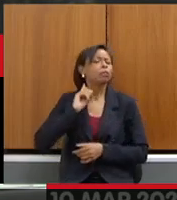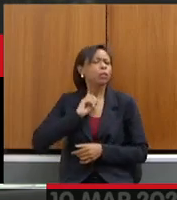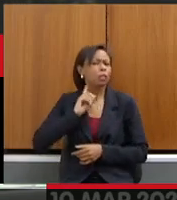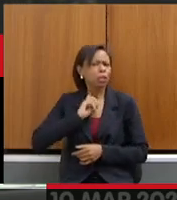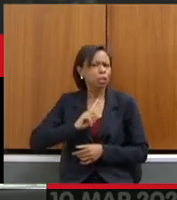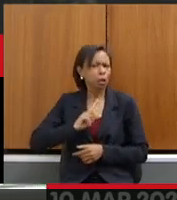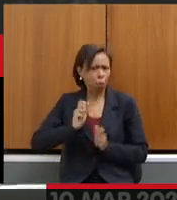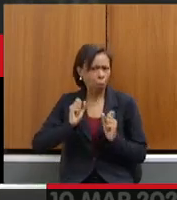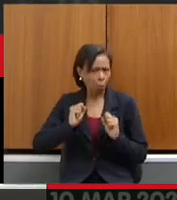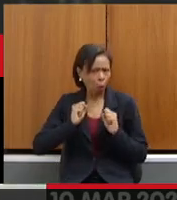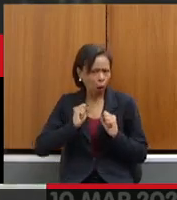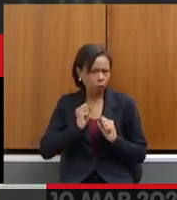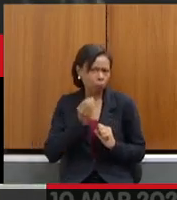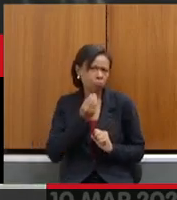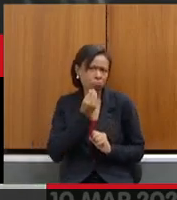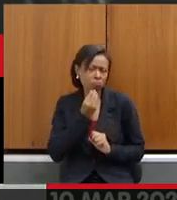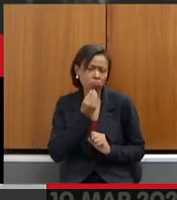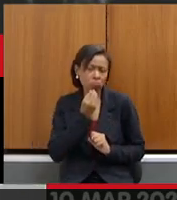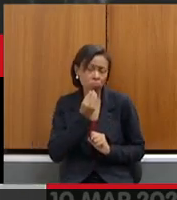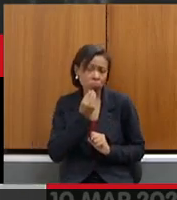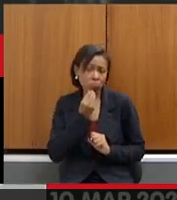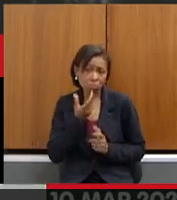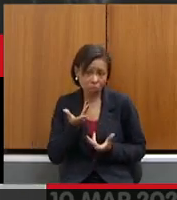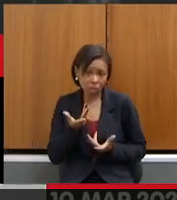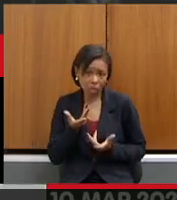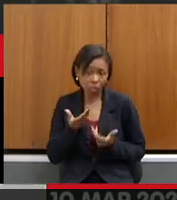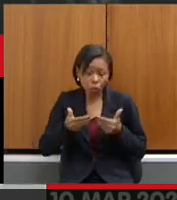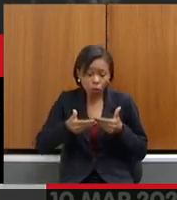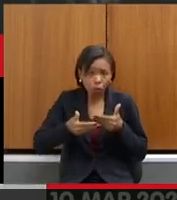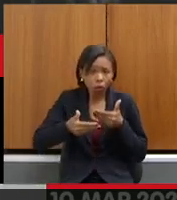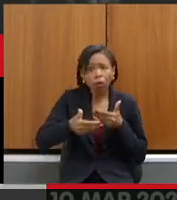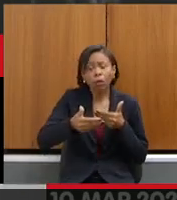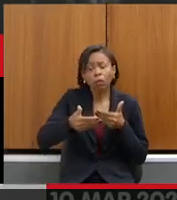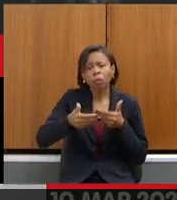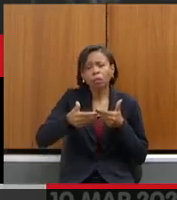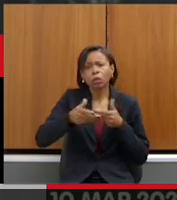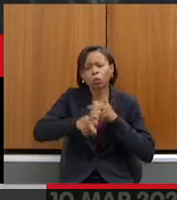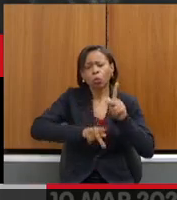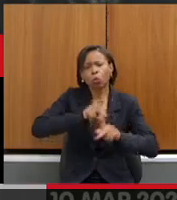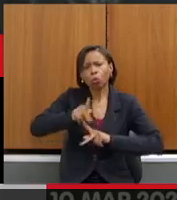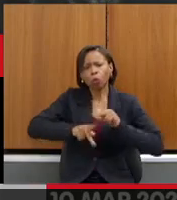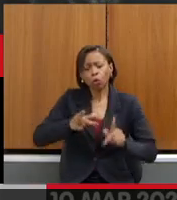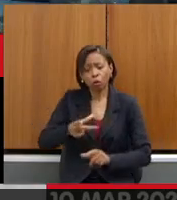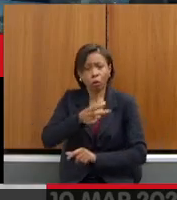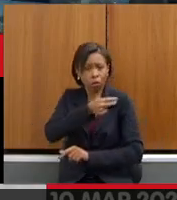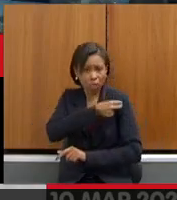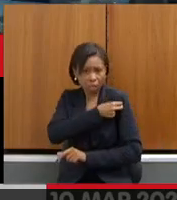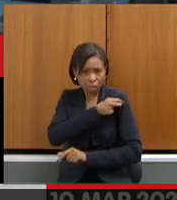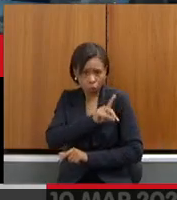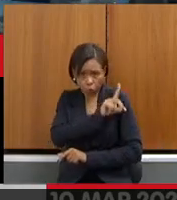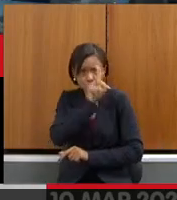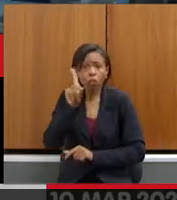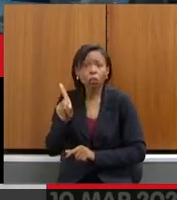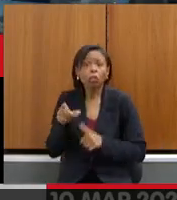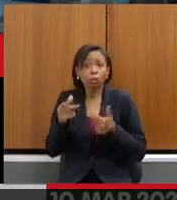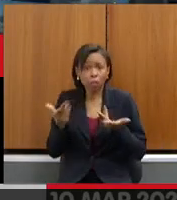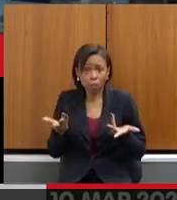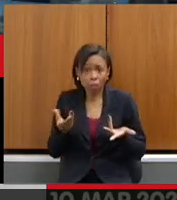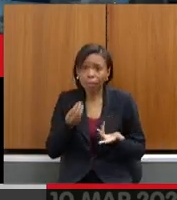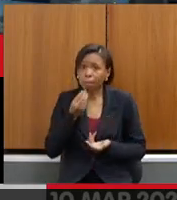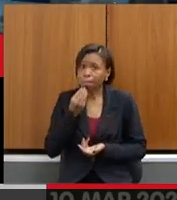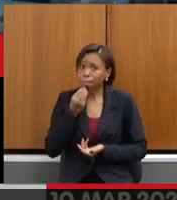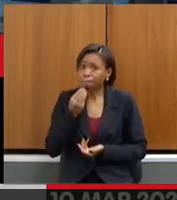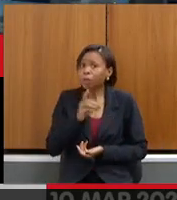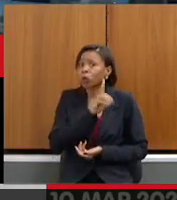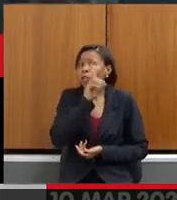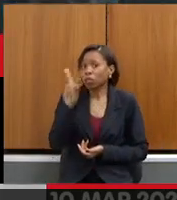perspectiva de quando Teremos nossa população vacinada nós temos essa perspectiva